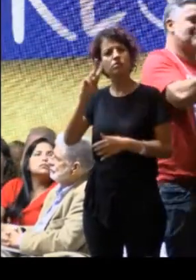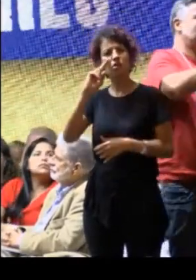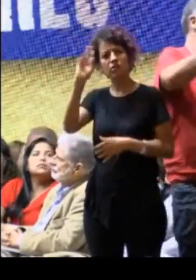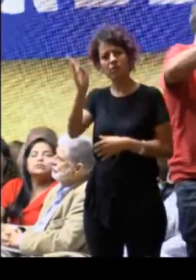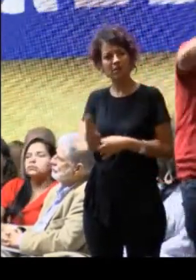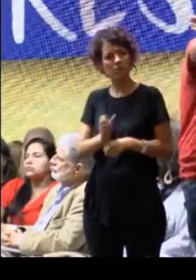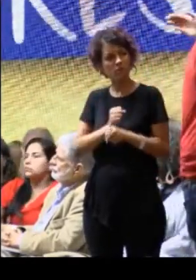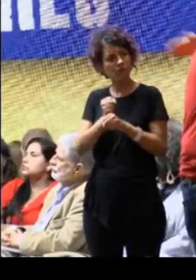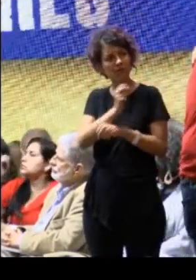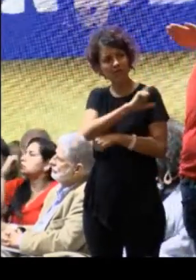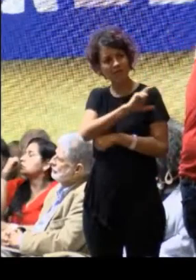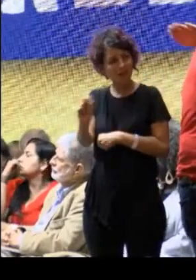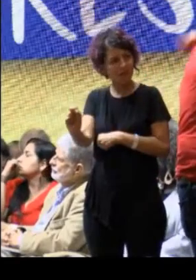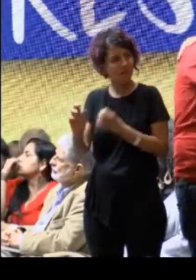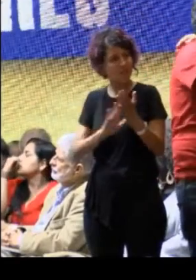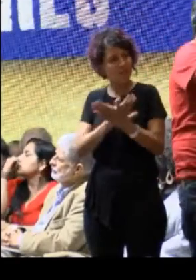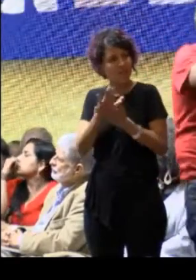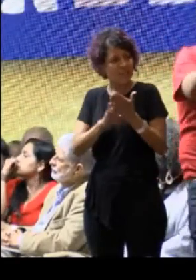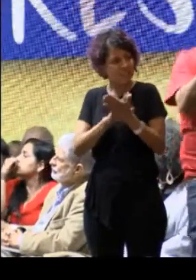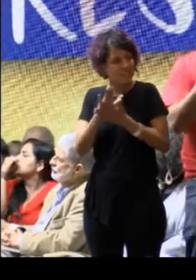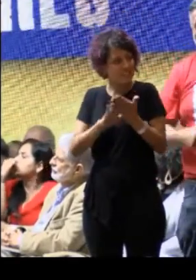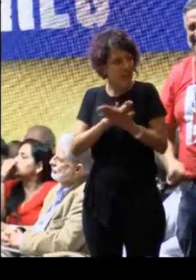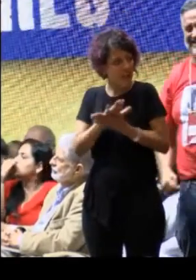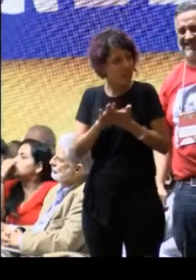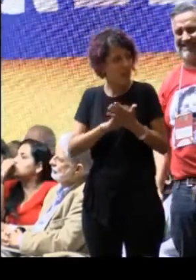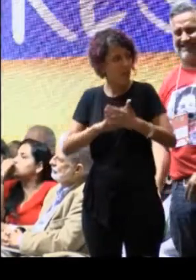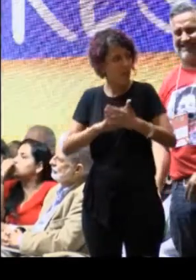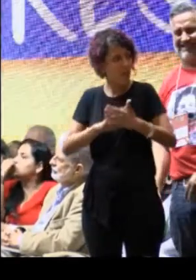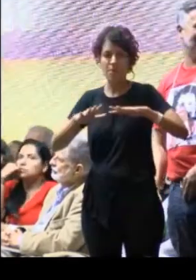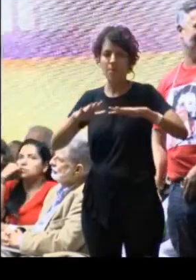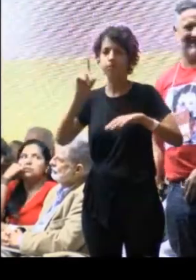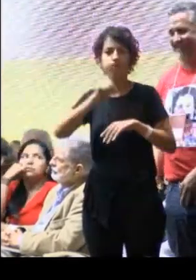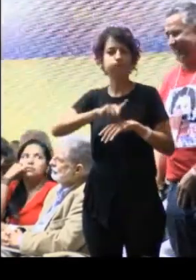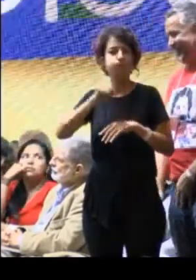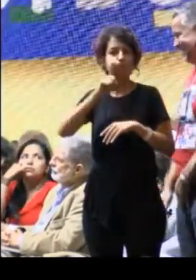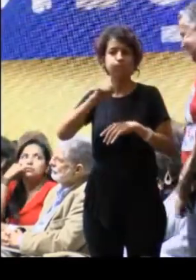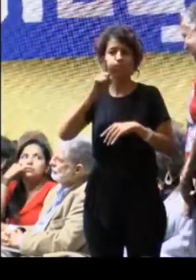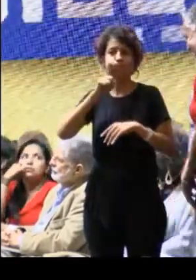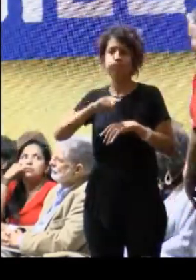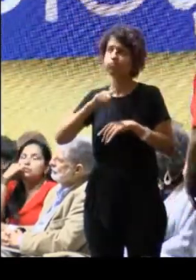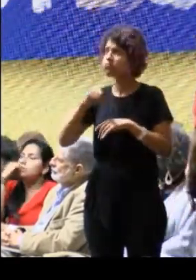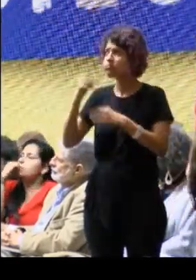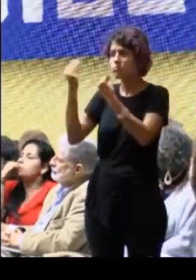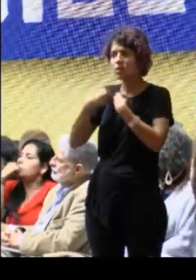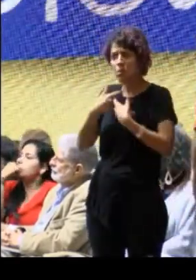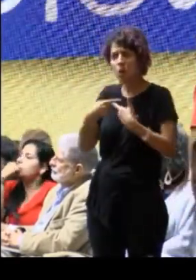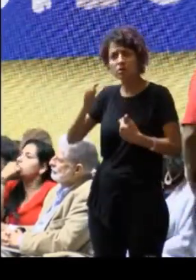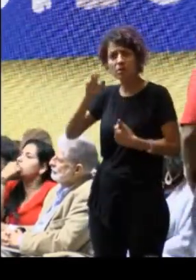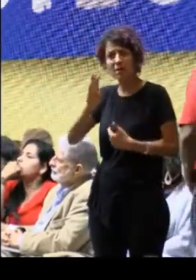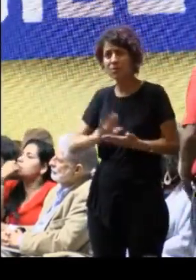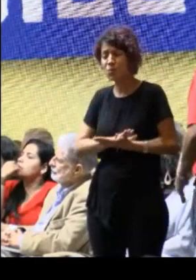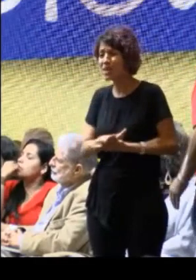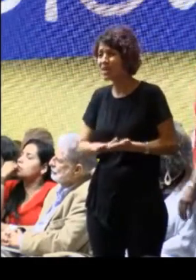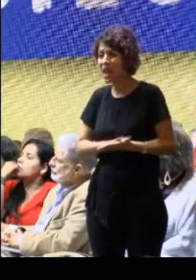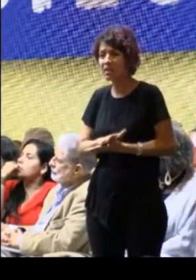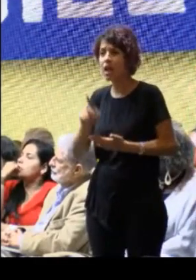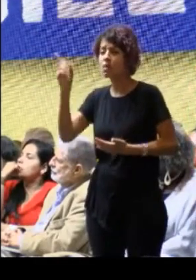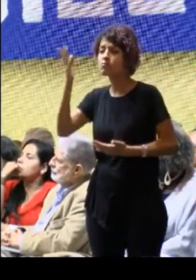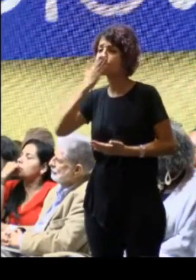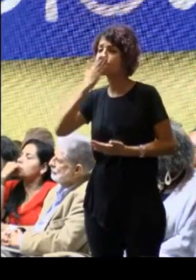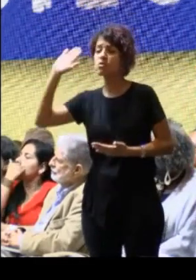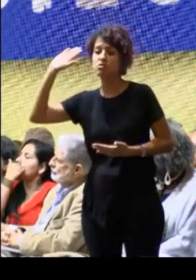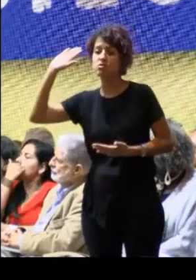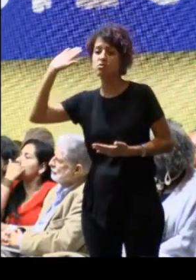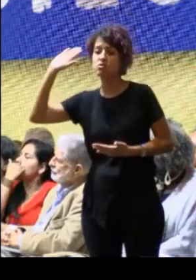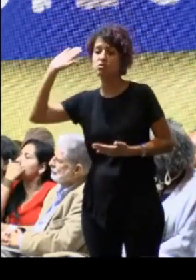história, não tem um momento que os americanos fizeram alguma coisa para o Brasil. A única coisa que eles prometeram